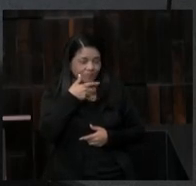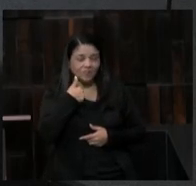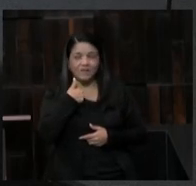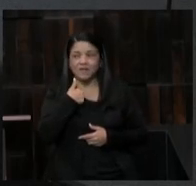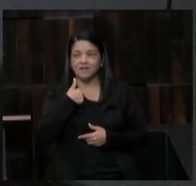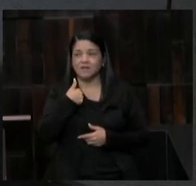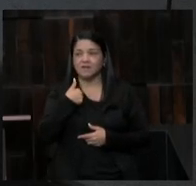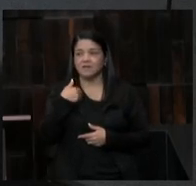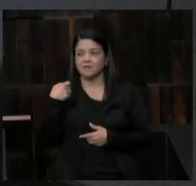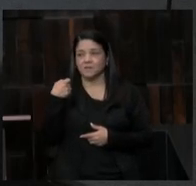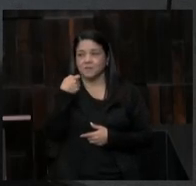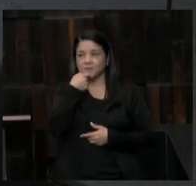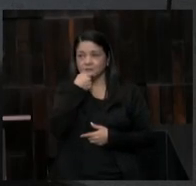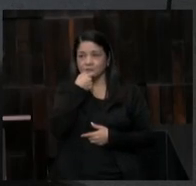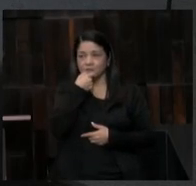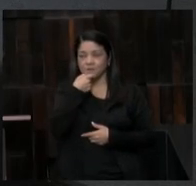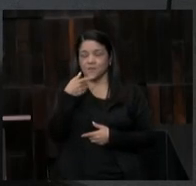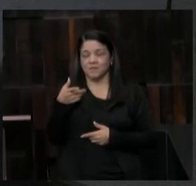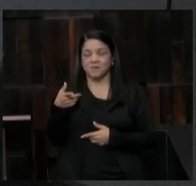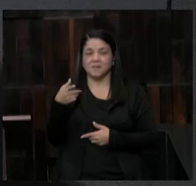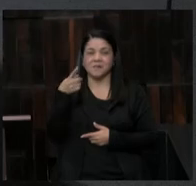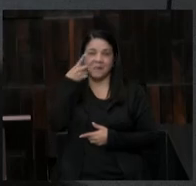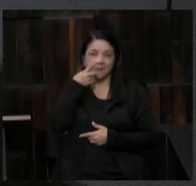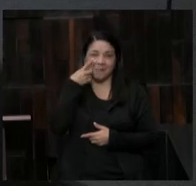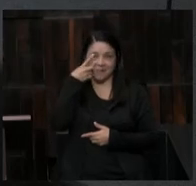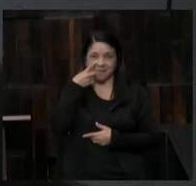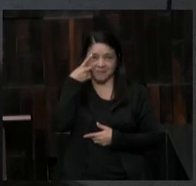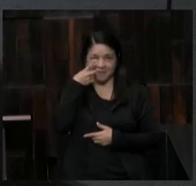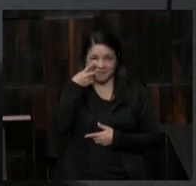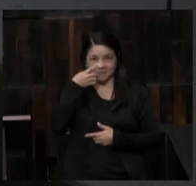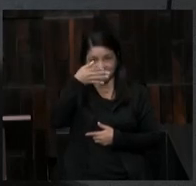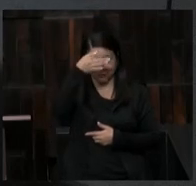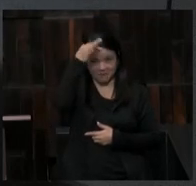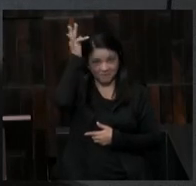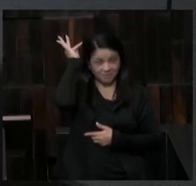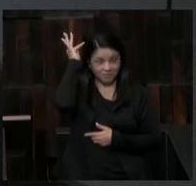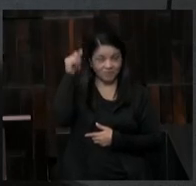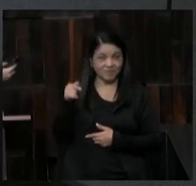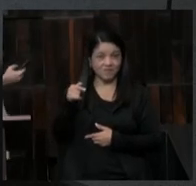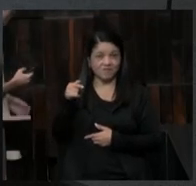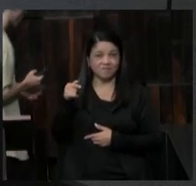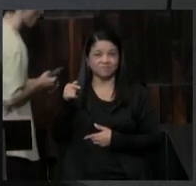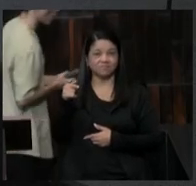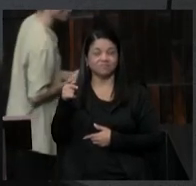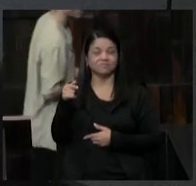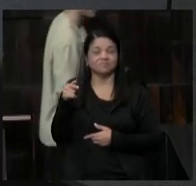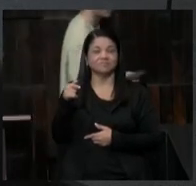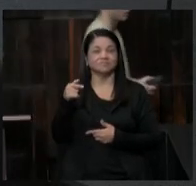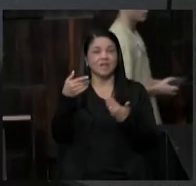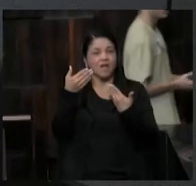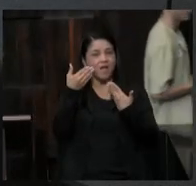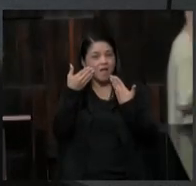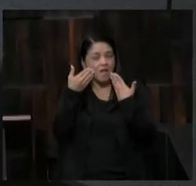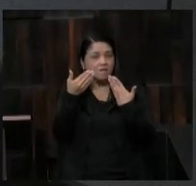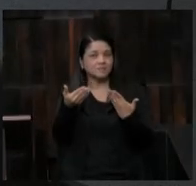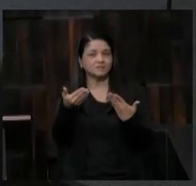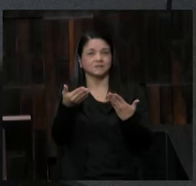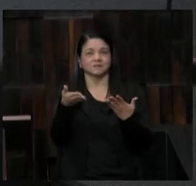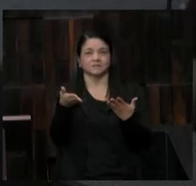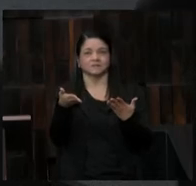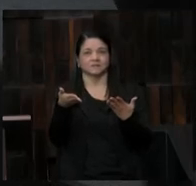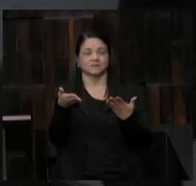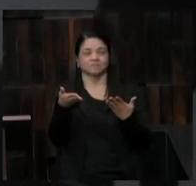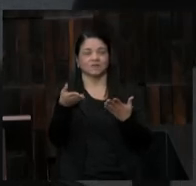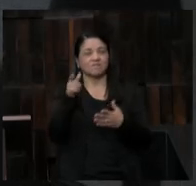a palavra para Vossa Excelência, para que possa fazer uso, fazer as apresentações.